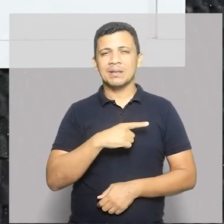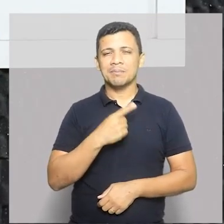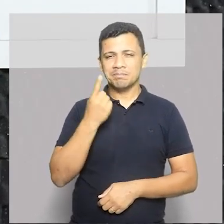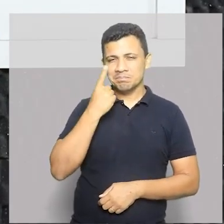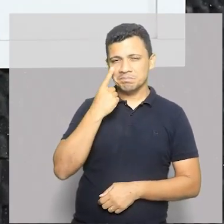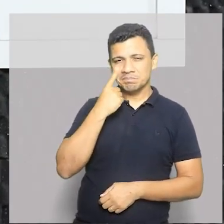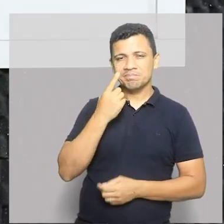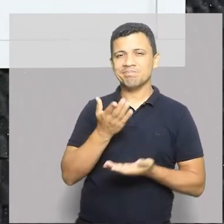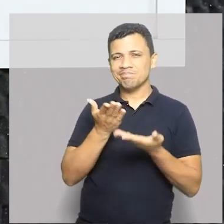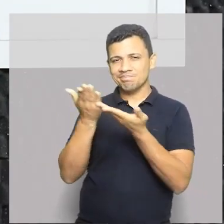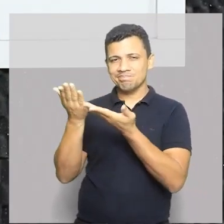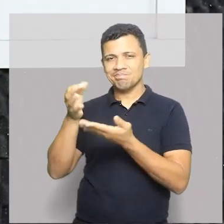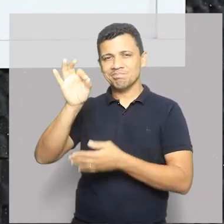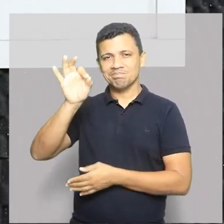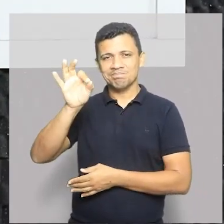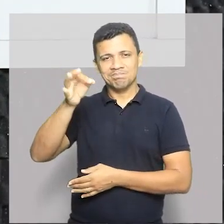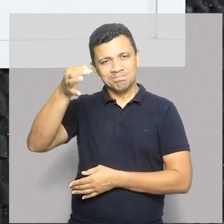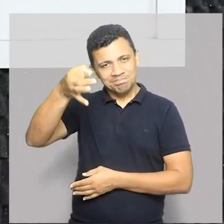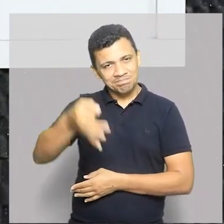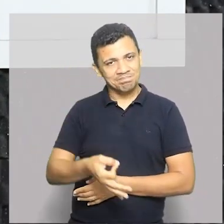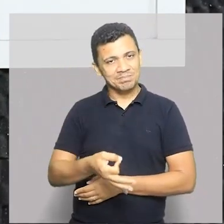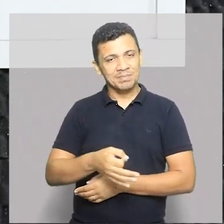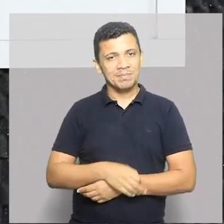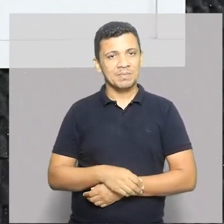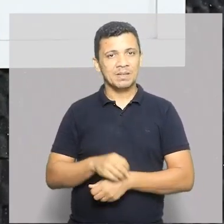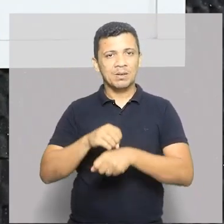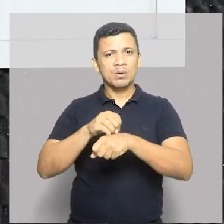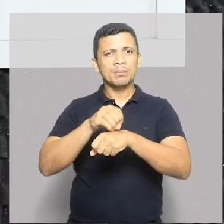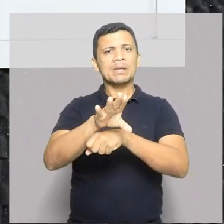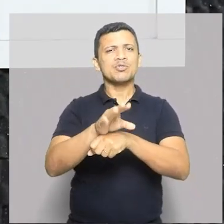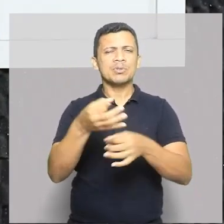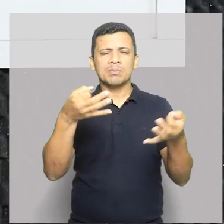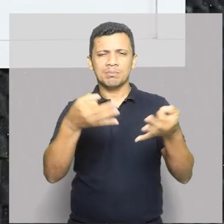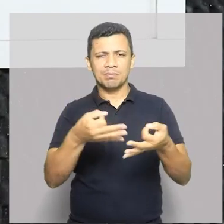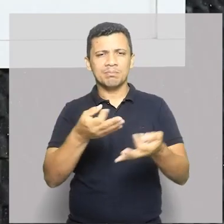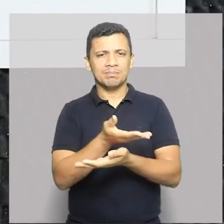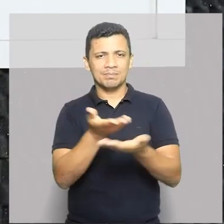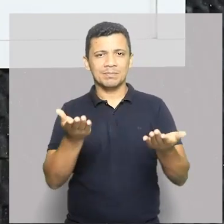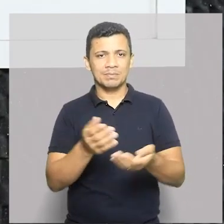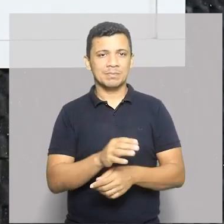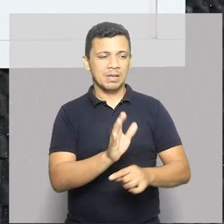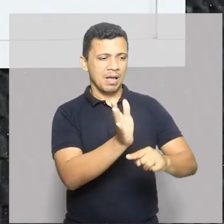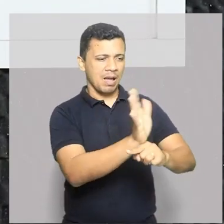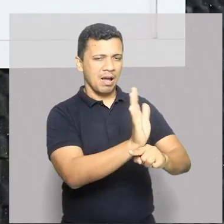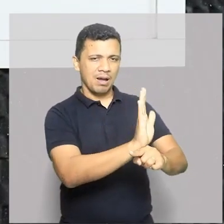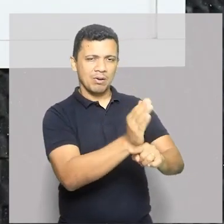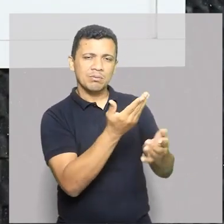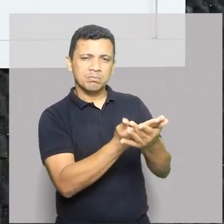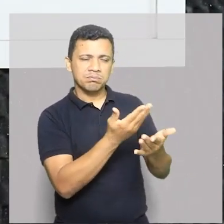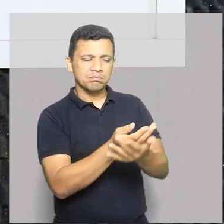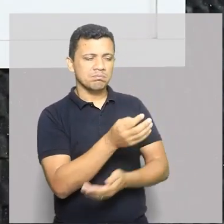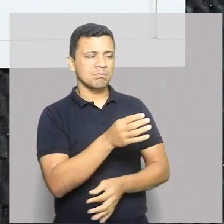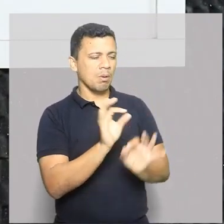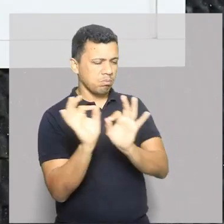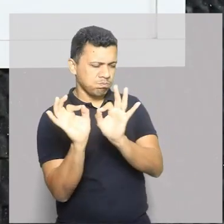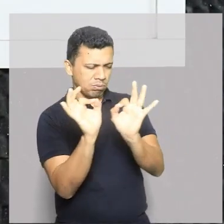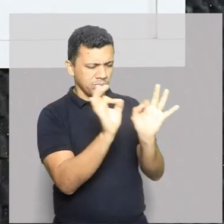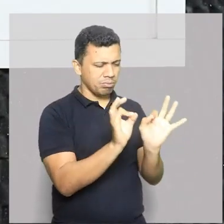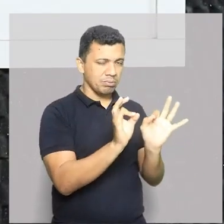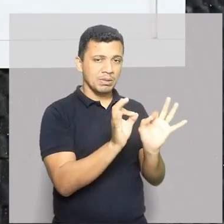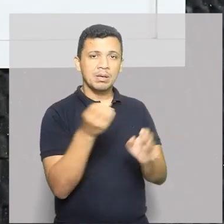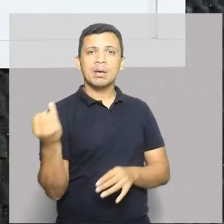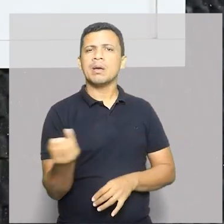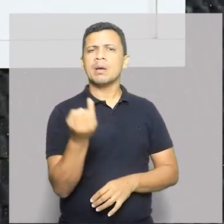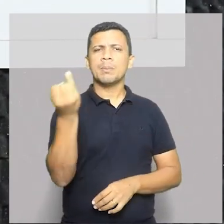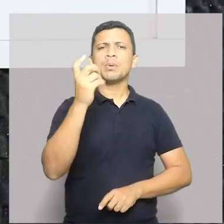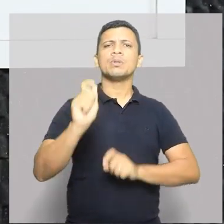Não esqueçam, tá, gente? Ó, deixa eu dar uma dica maravilhosa para vocês. Tu tá assistindo uma videoaula. É sempre importante